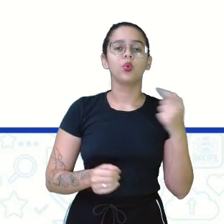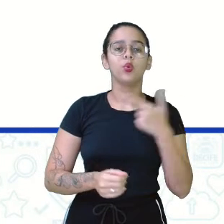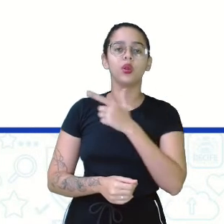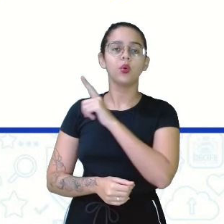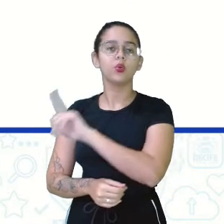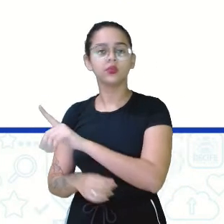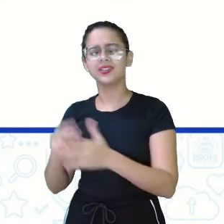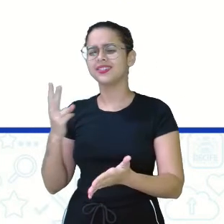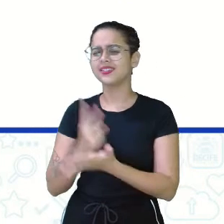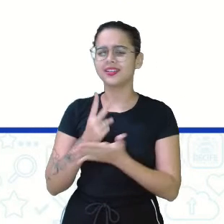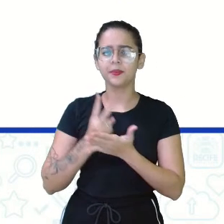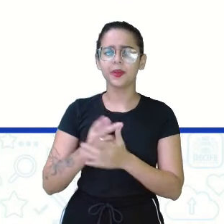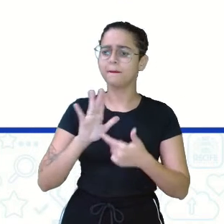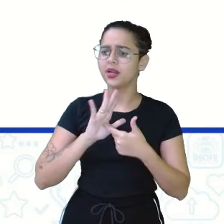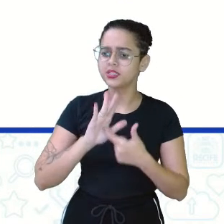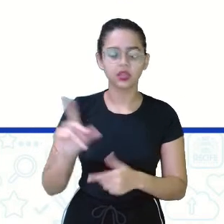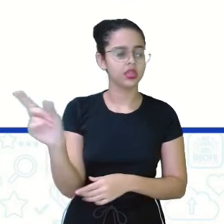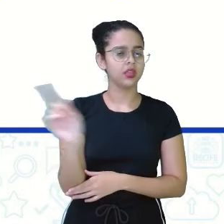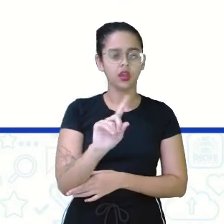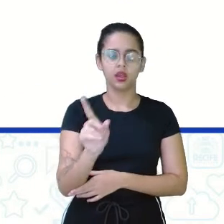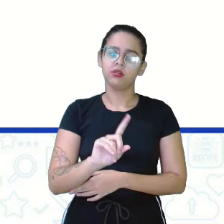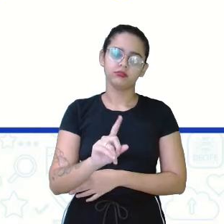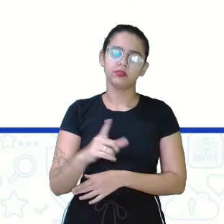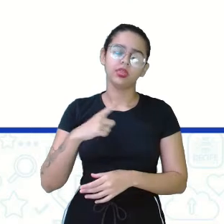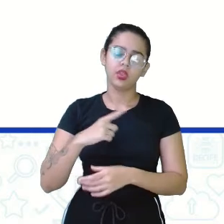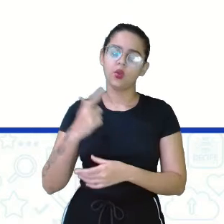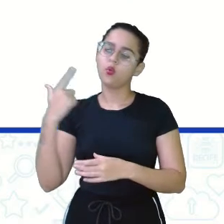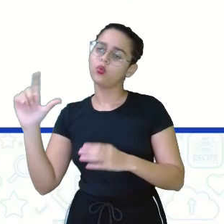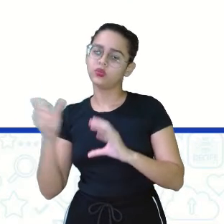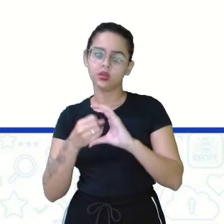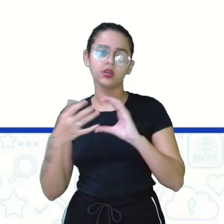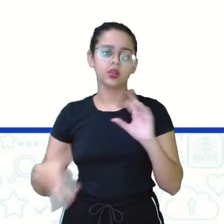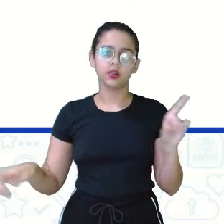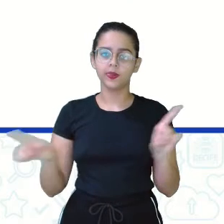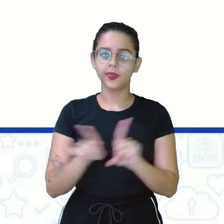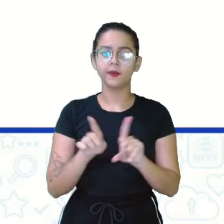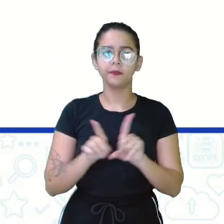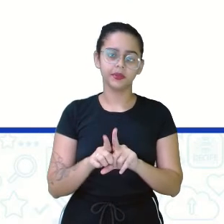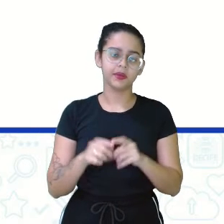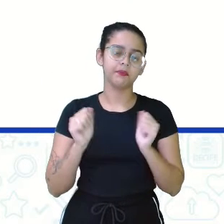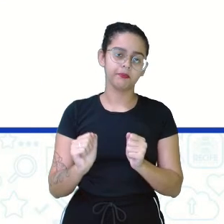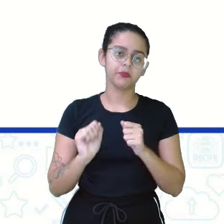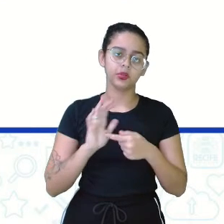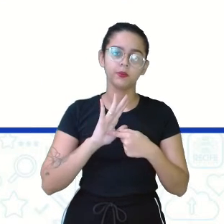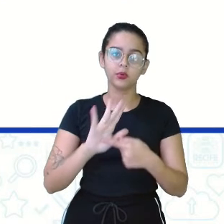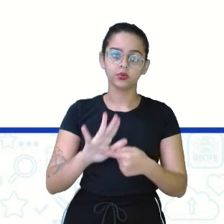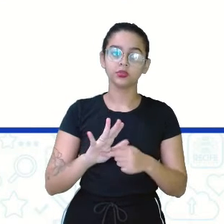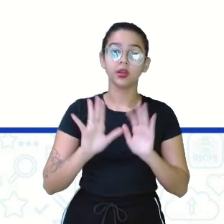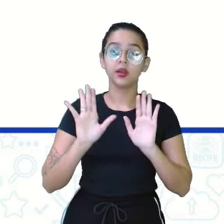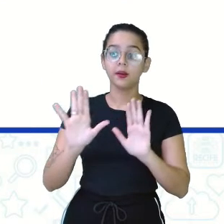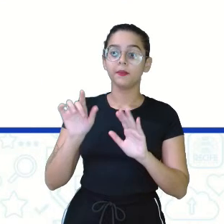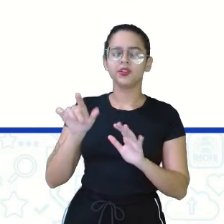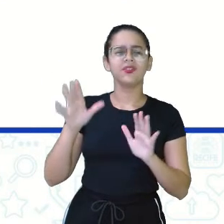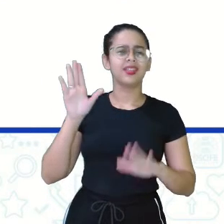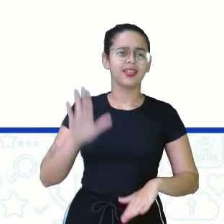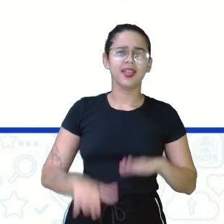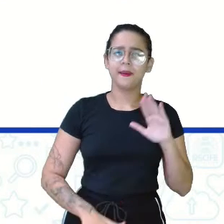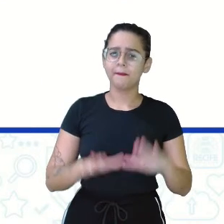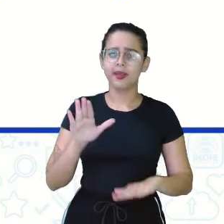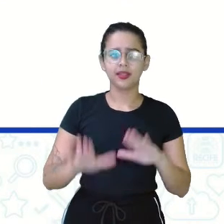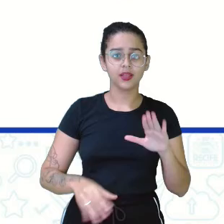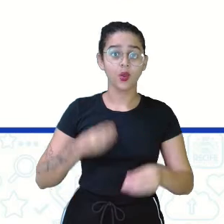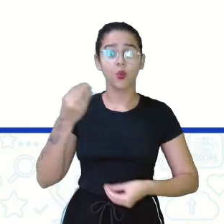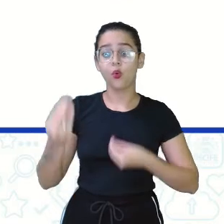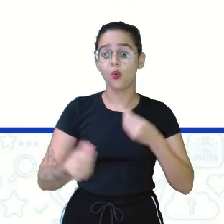quer dizer que sempre vai aparecer? Não, né? As outras características eventualmente vão aparecer, mas isso vai depender de